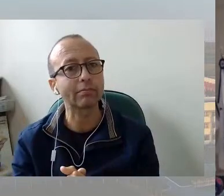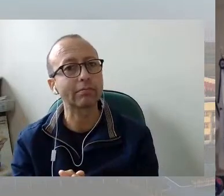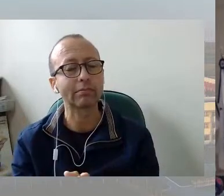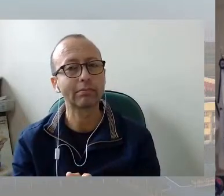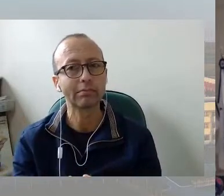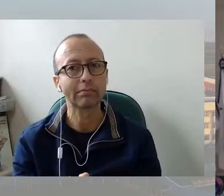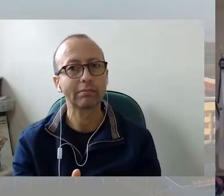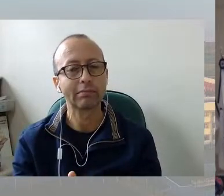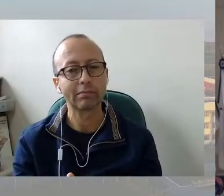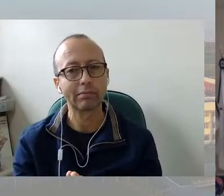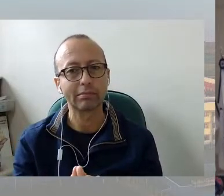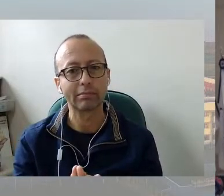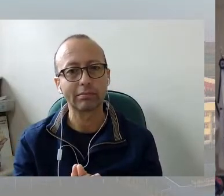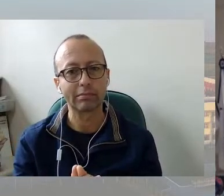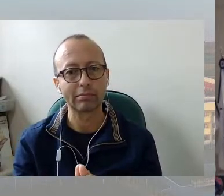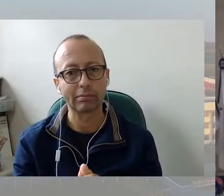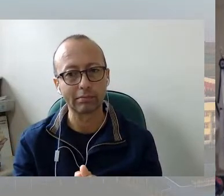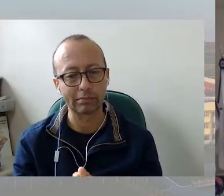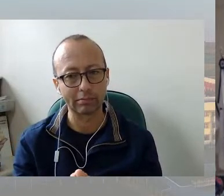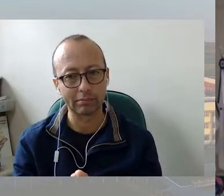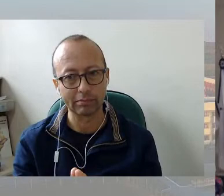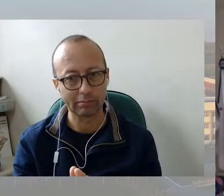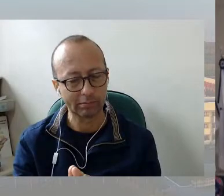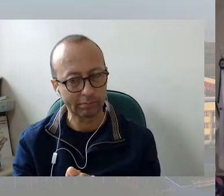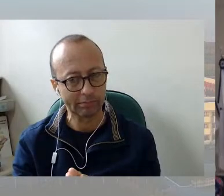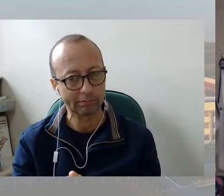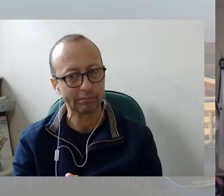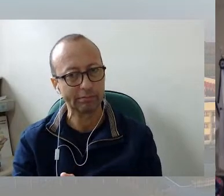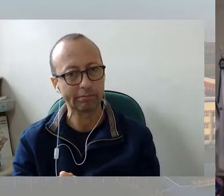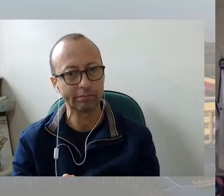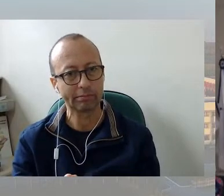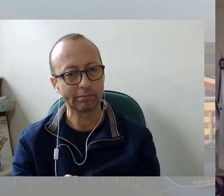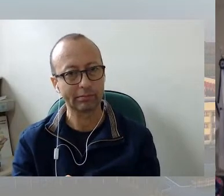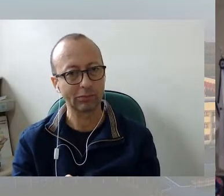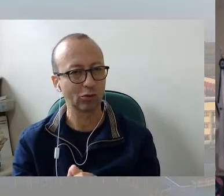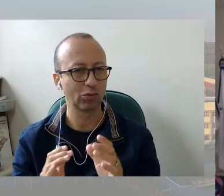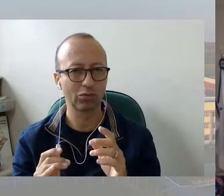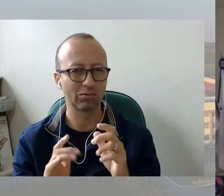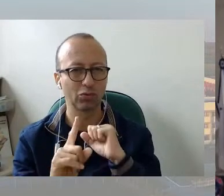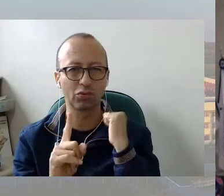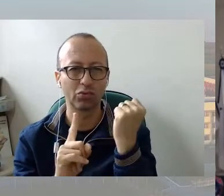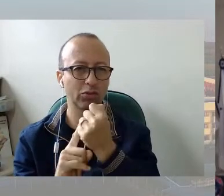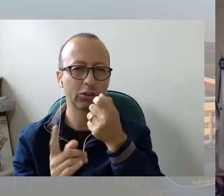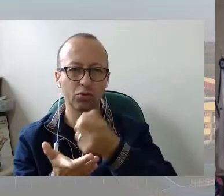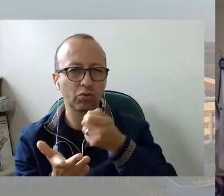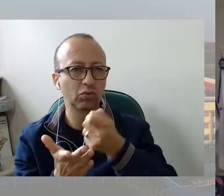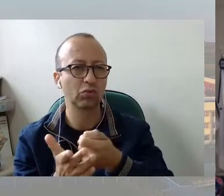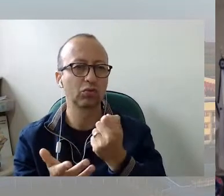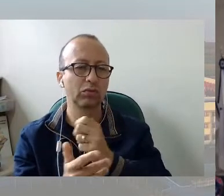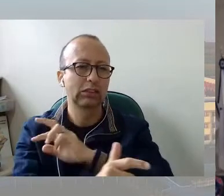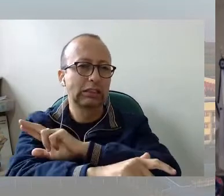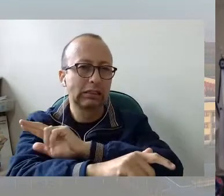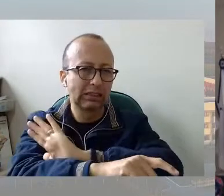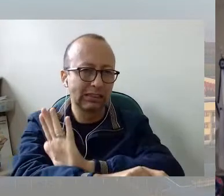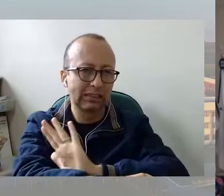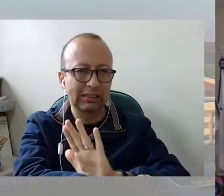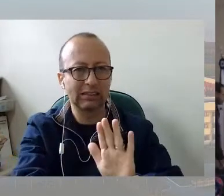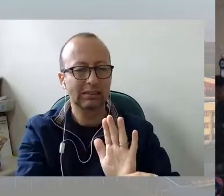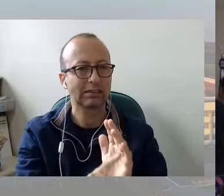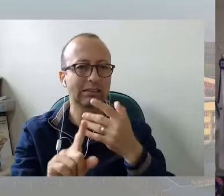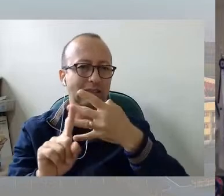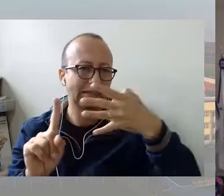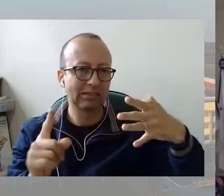né, numa sociedade autoritária, racista, preconceituosa, homofóbica, enfim. Então